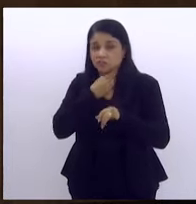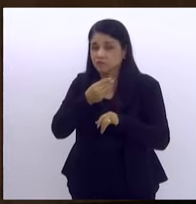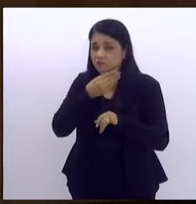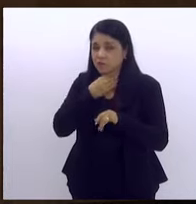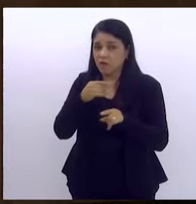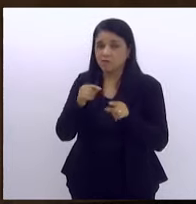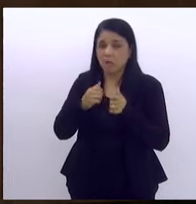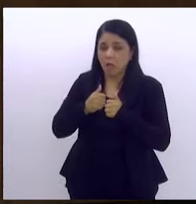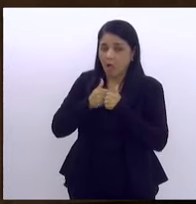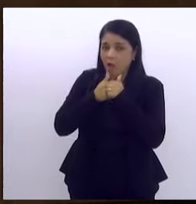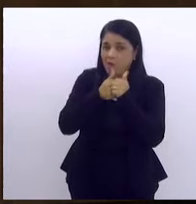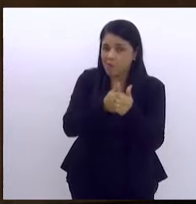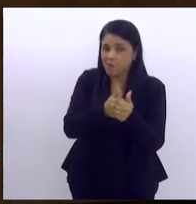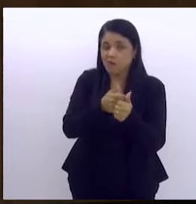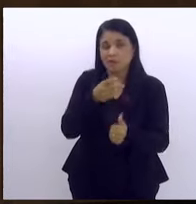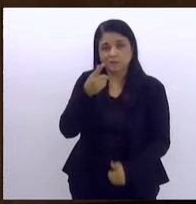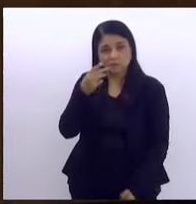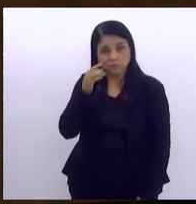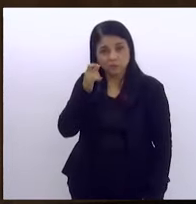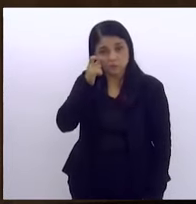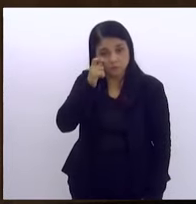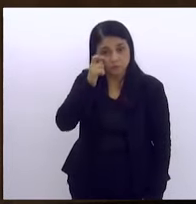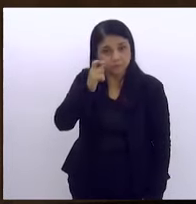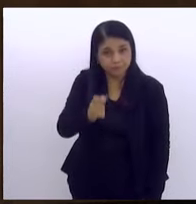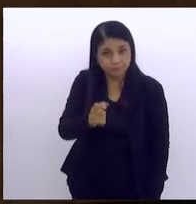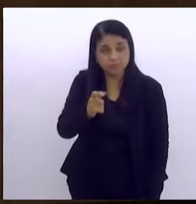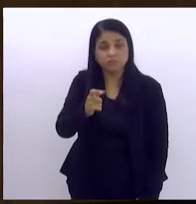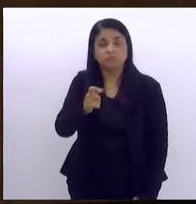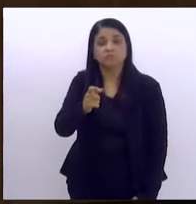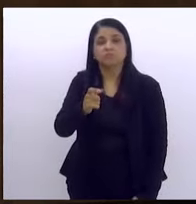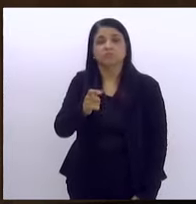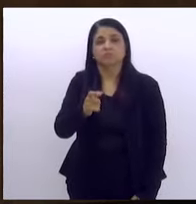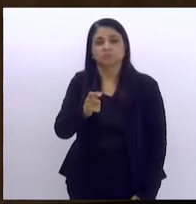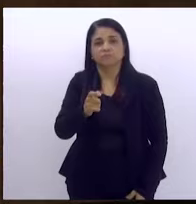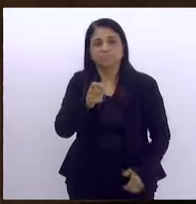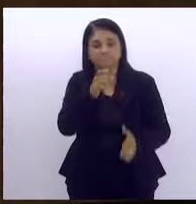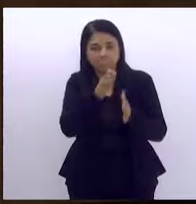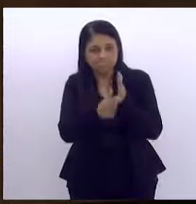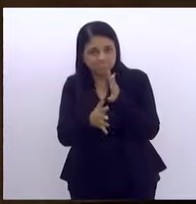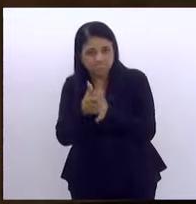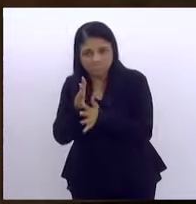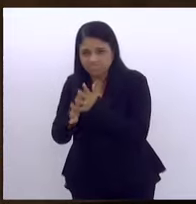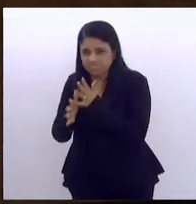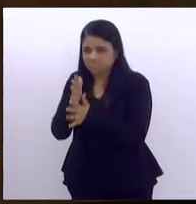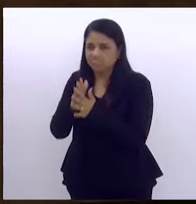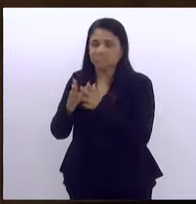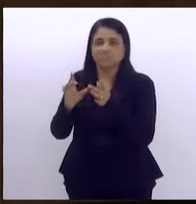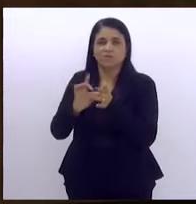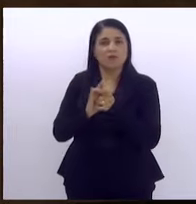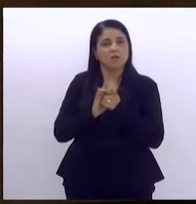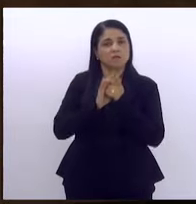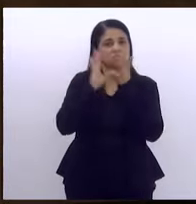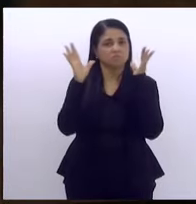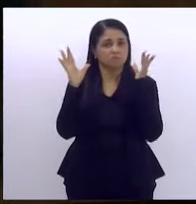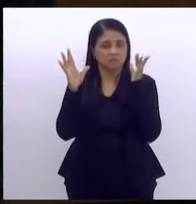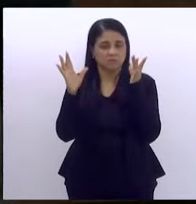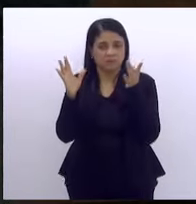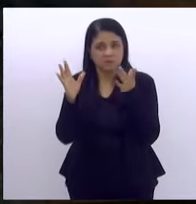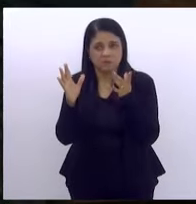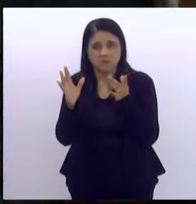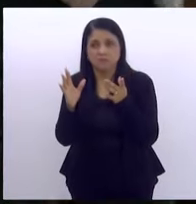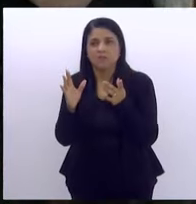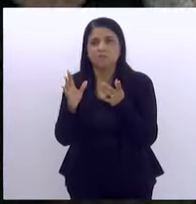estamos acompanhando atentamente, causou um dano à democracia, foi um